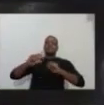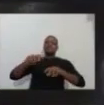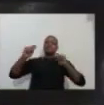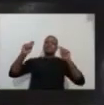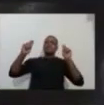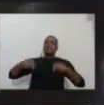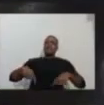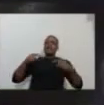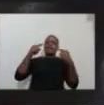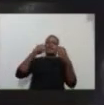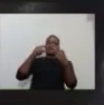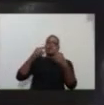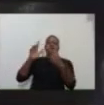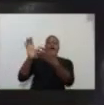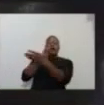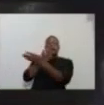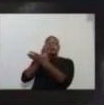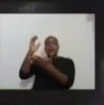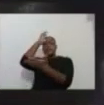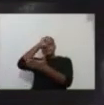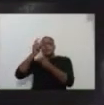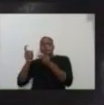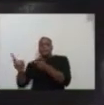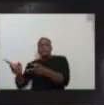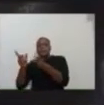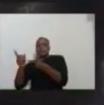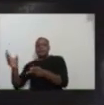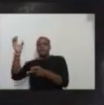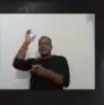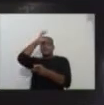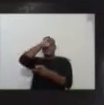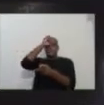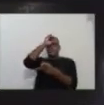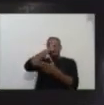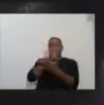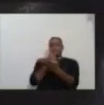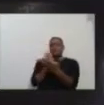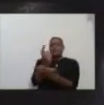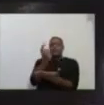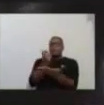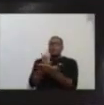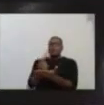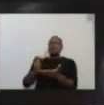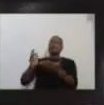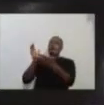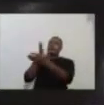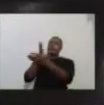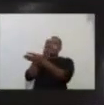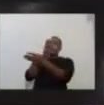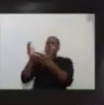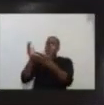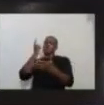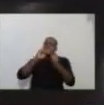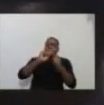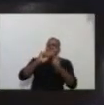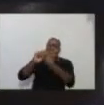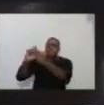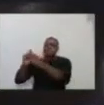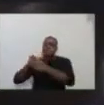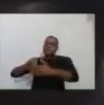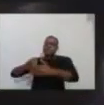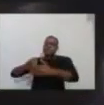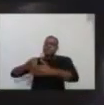a comprar e outros aprendem a fazer o pirão de alimentar. Eu penso de tudo.